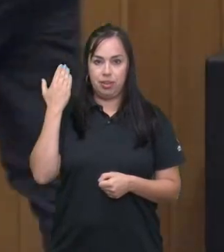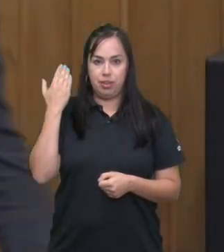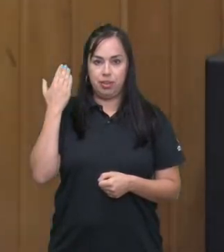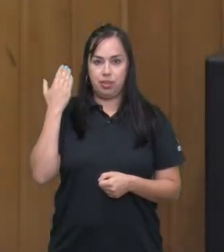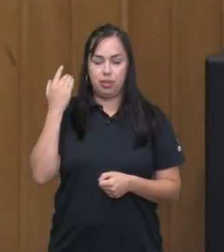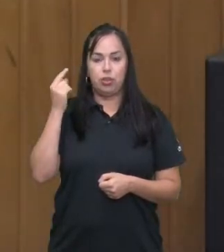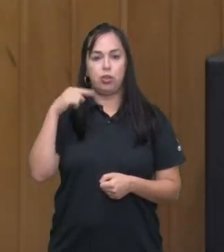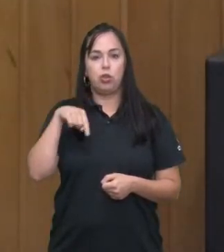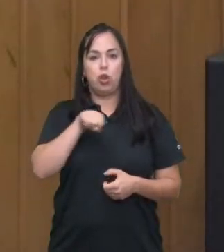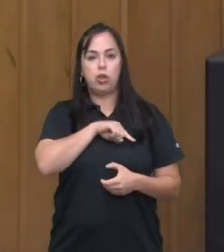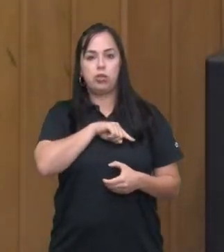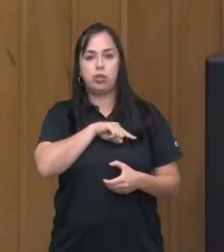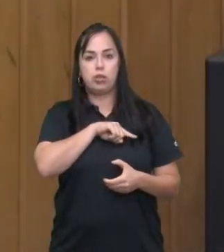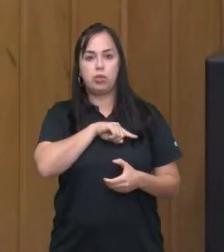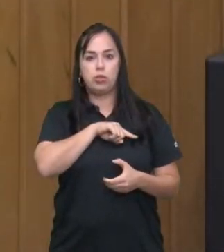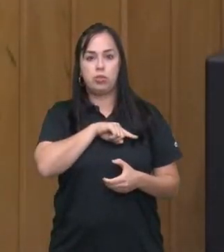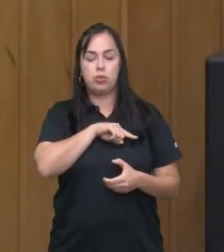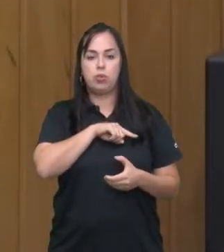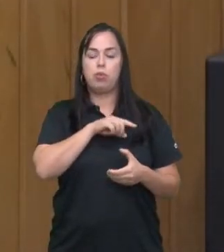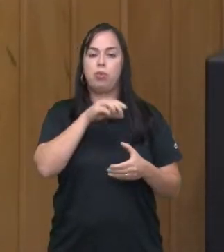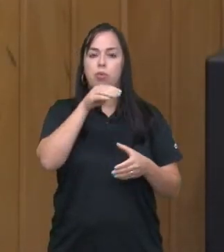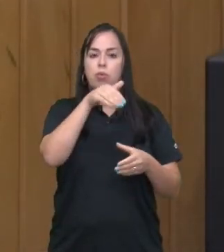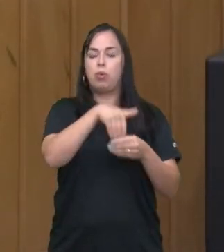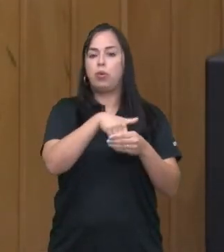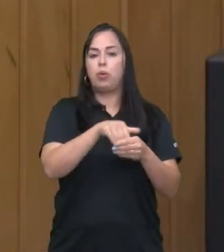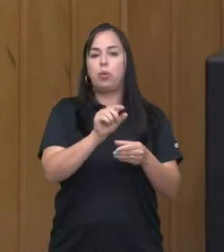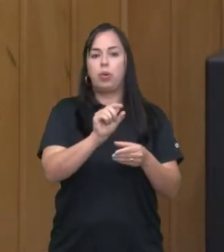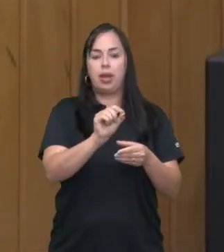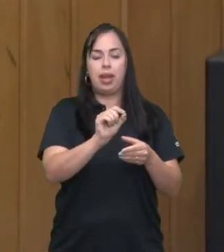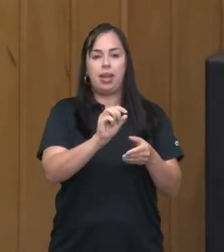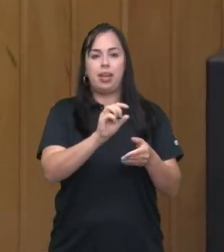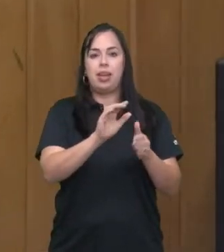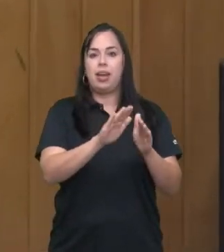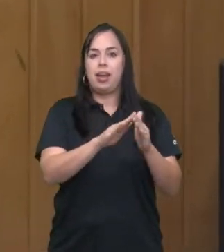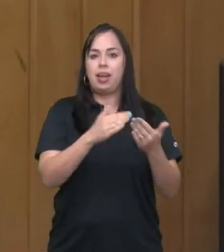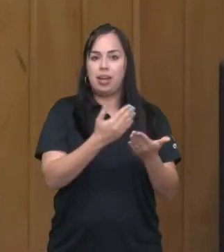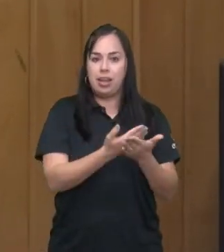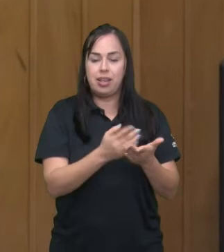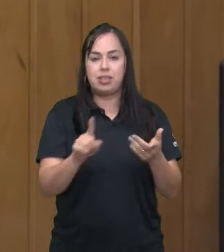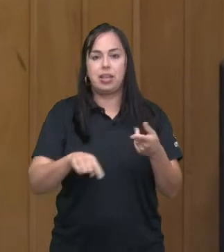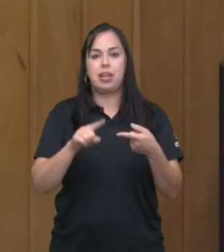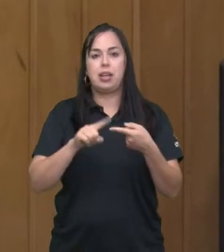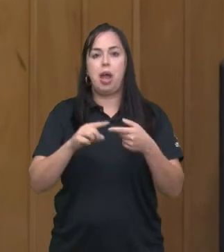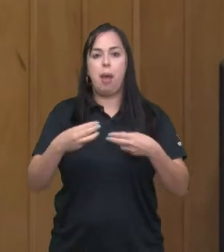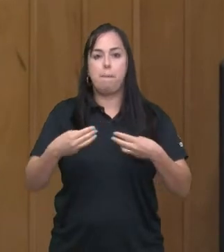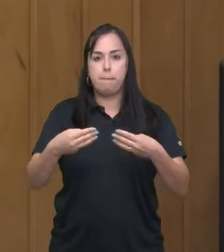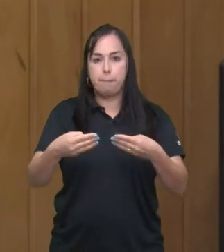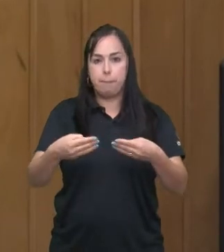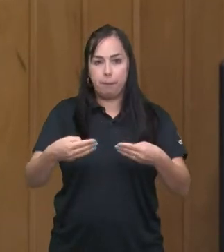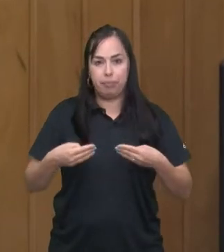votamos aqui os requerimentos e moções, e foi votado duas moções